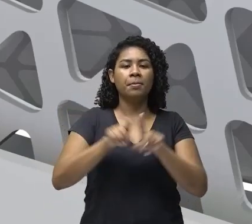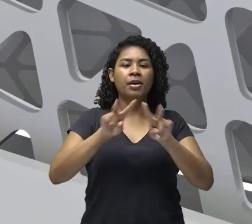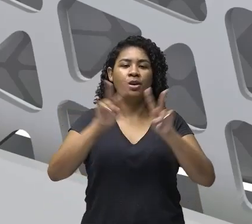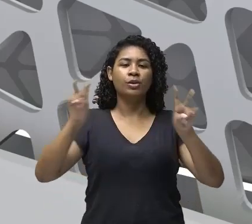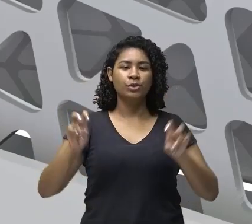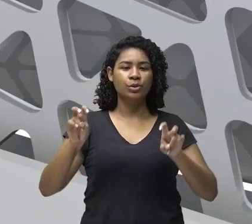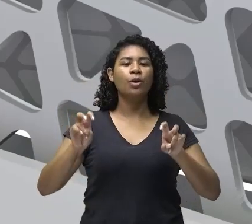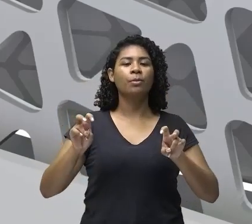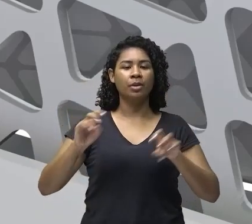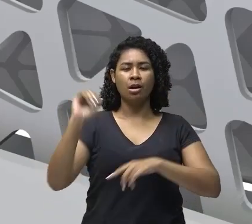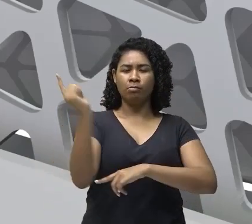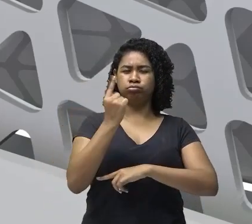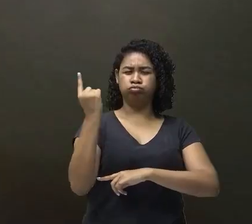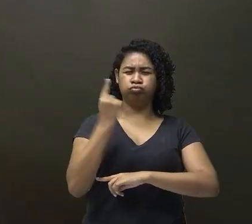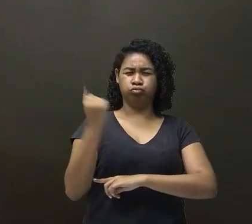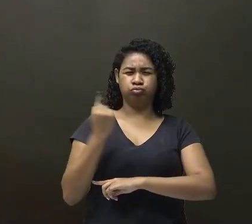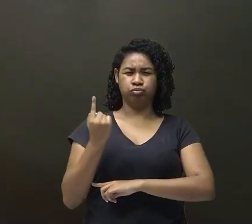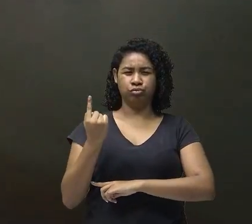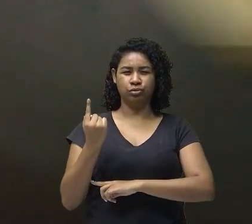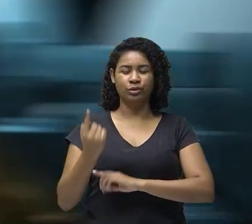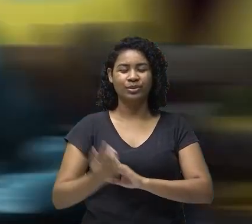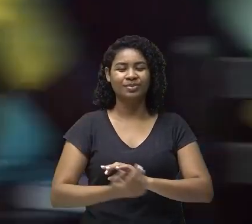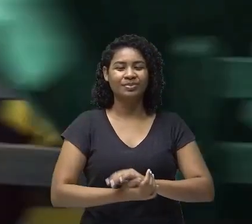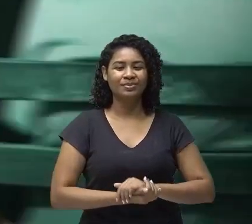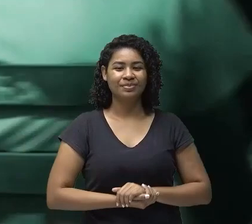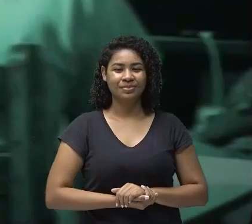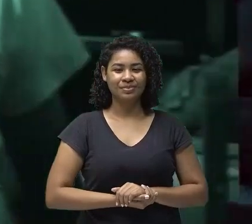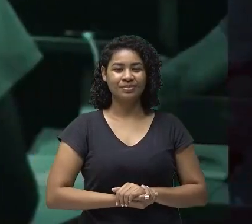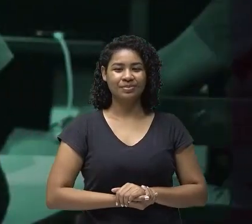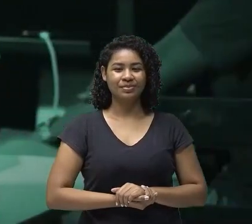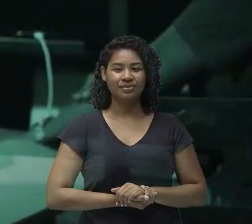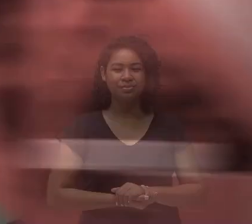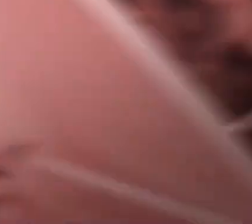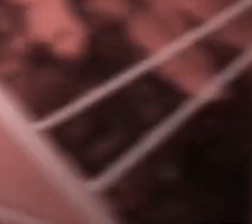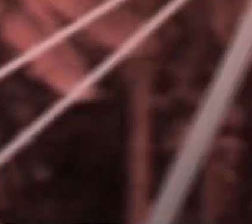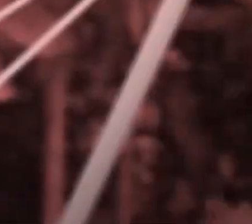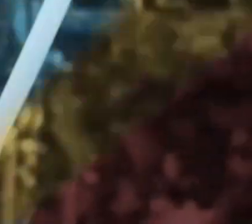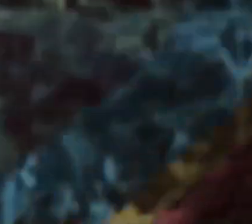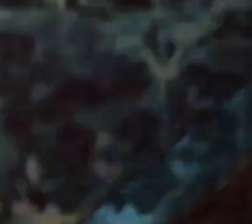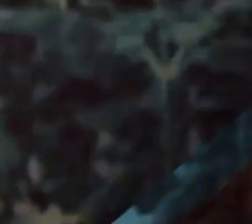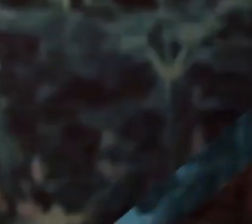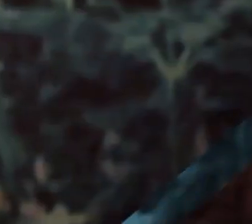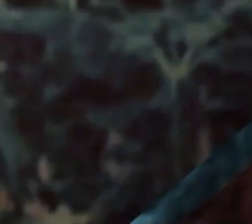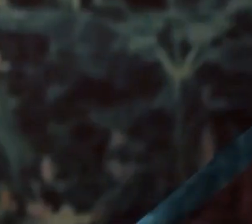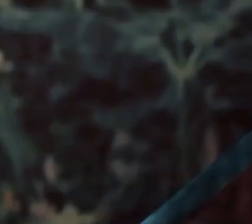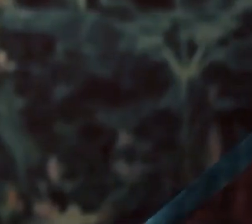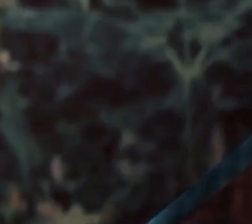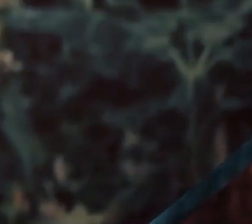formação de furacões.